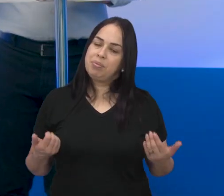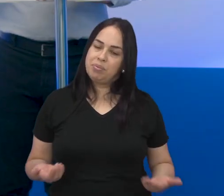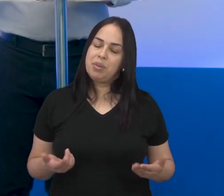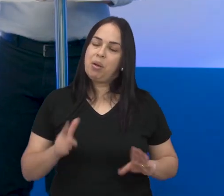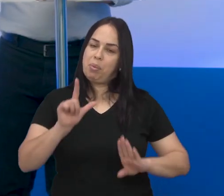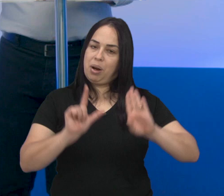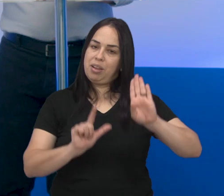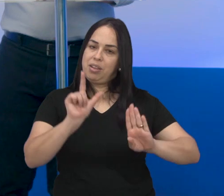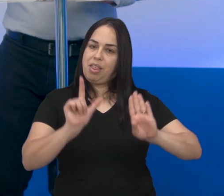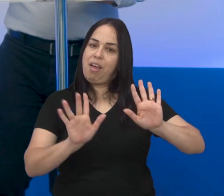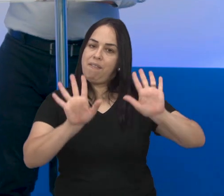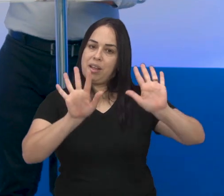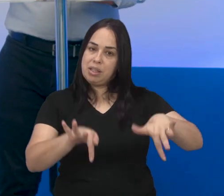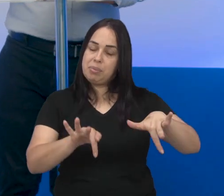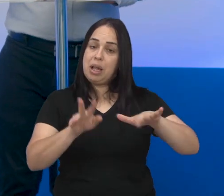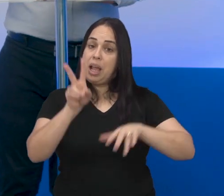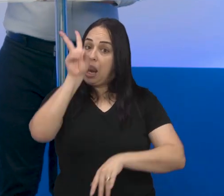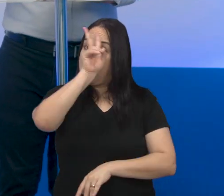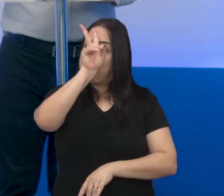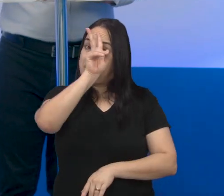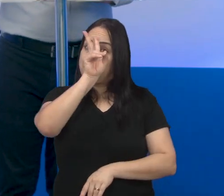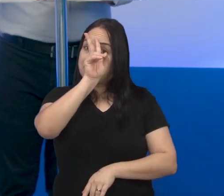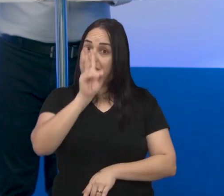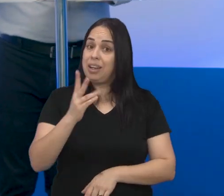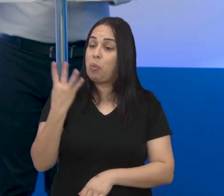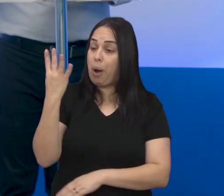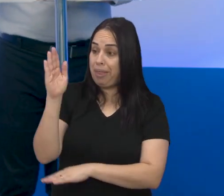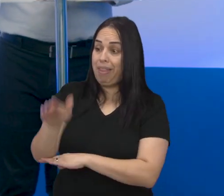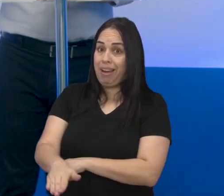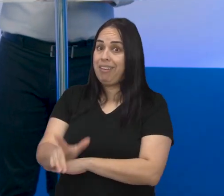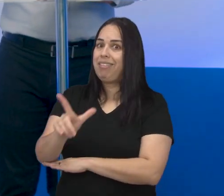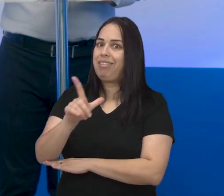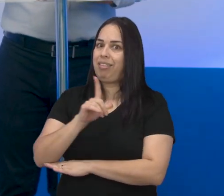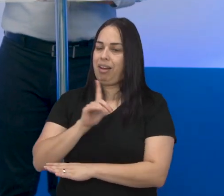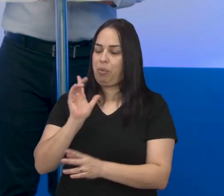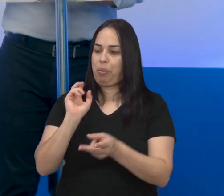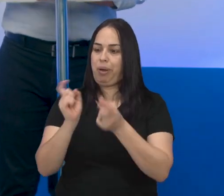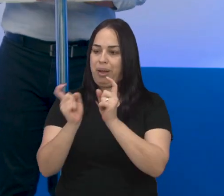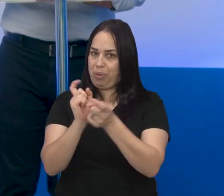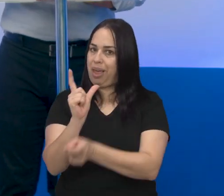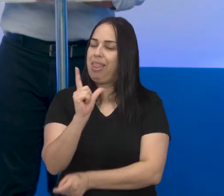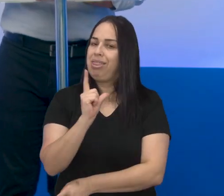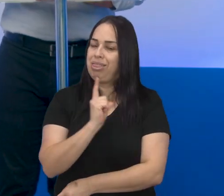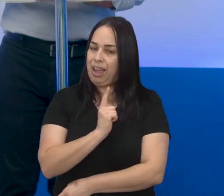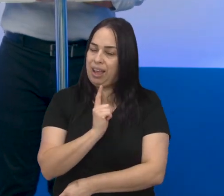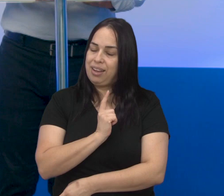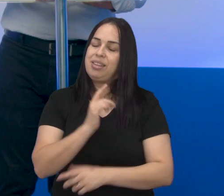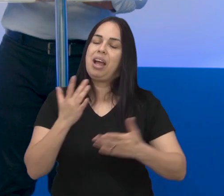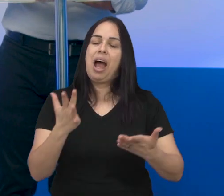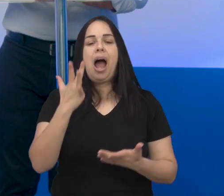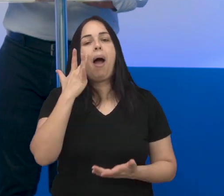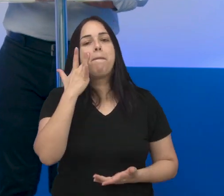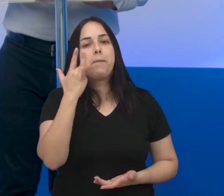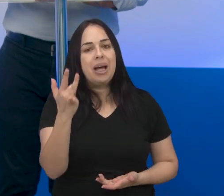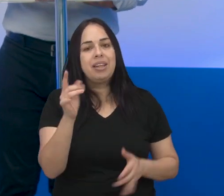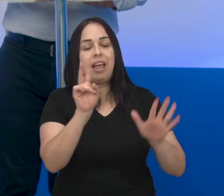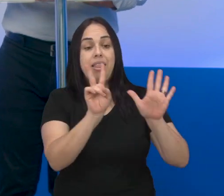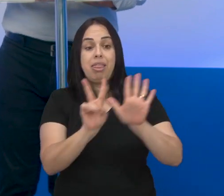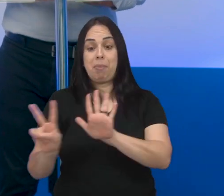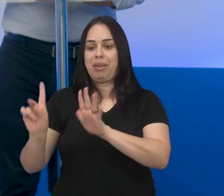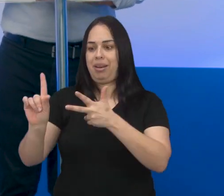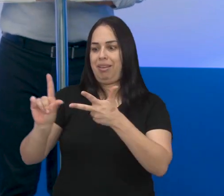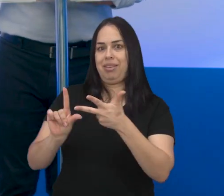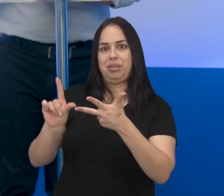E assim a gente termina o boletim de hoje, reforçando que logo mais tem sessão, a partir das 4 horas da tarde. Já amanhã é dia